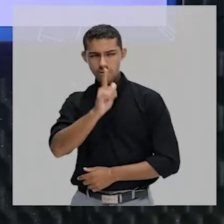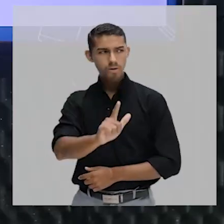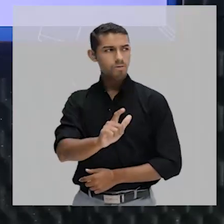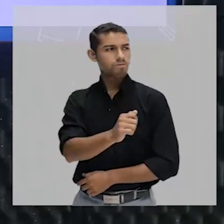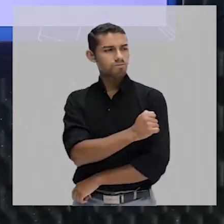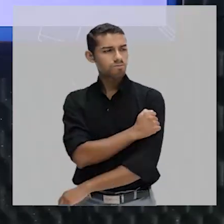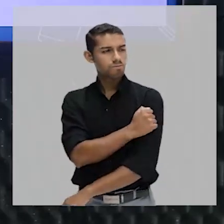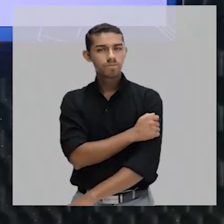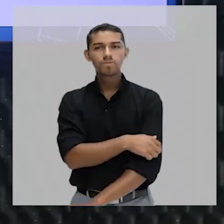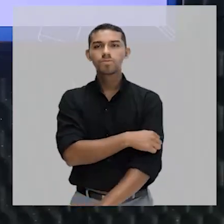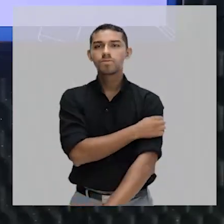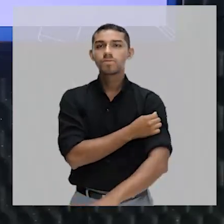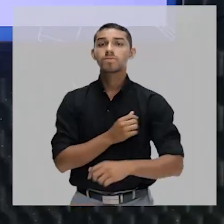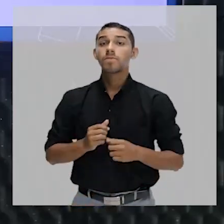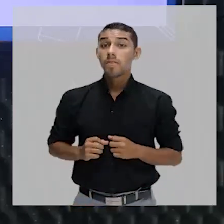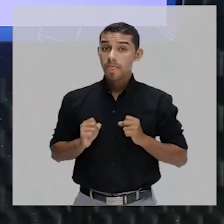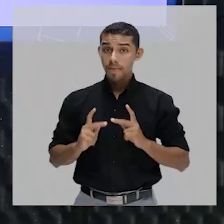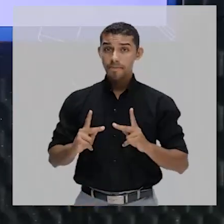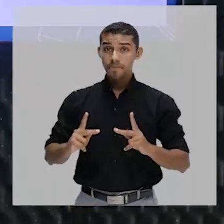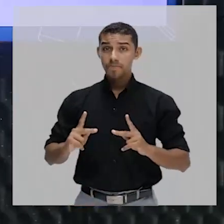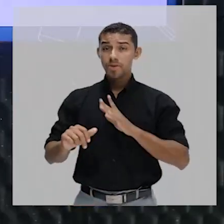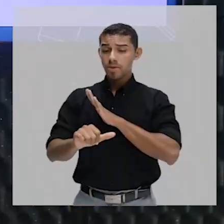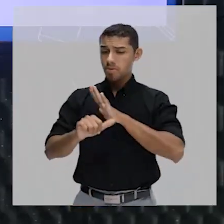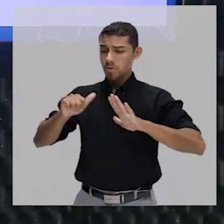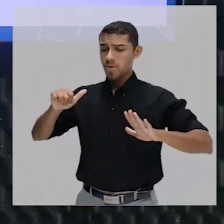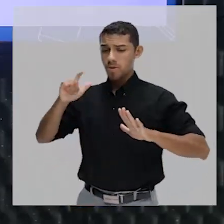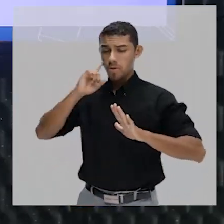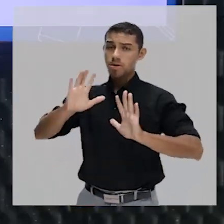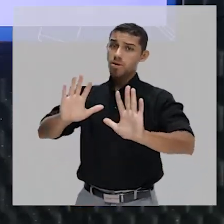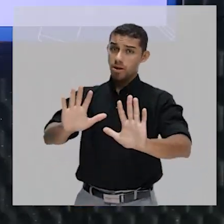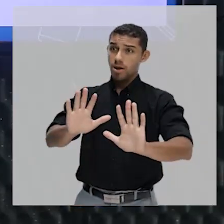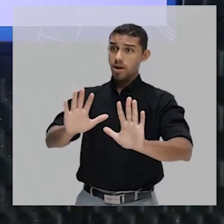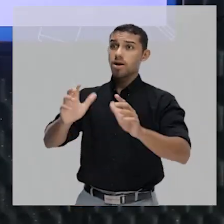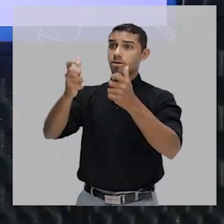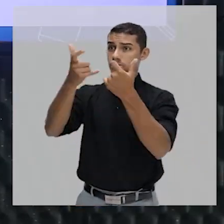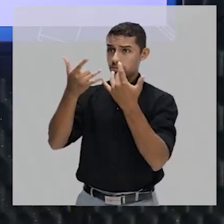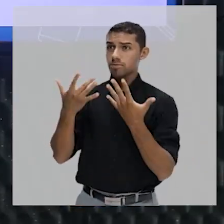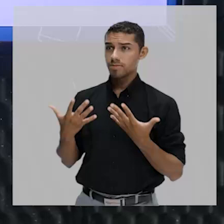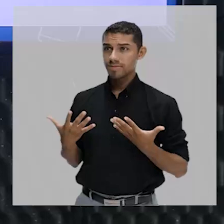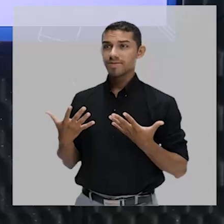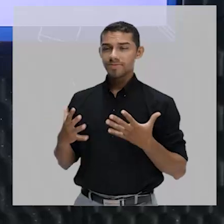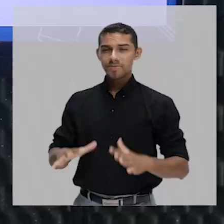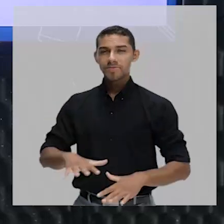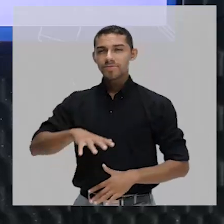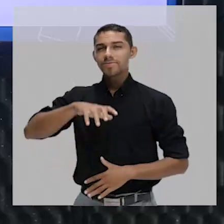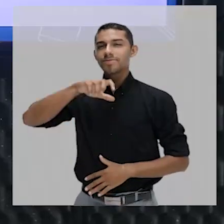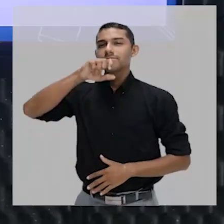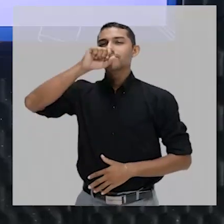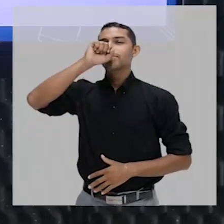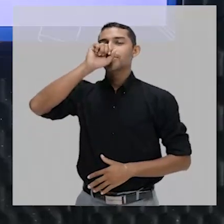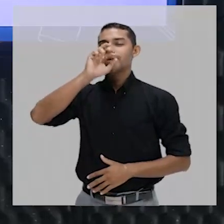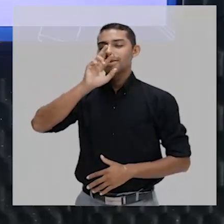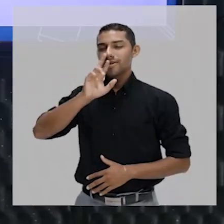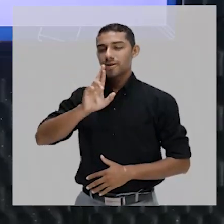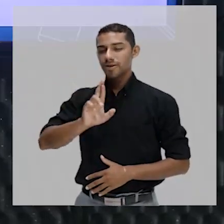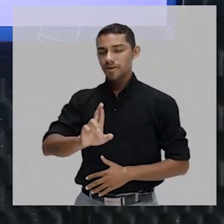plataforma Gonçalves Dias neles. Gente, primeira coisa, então, sem mais delongas, vamos dar aquela respirada boa, né?